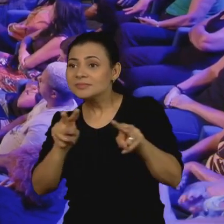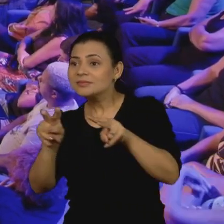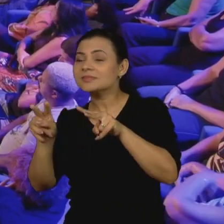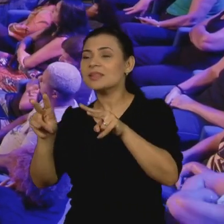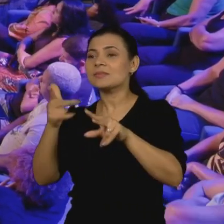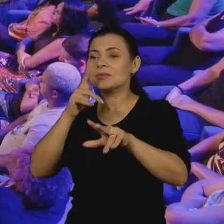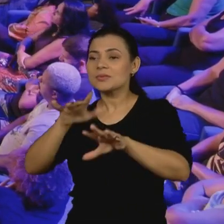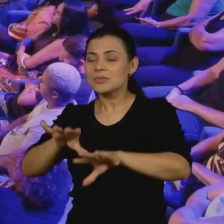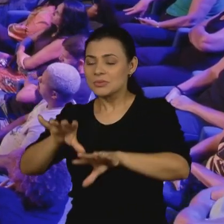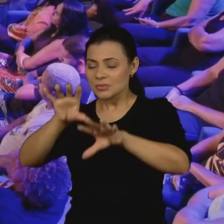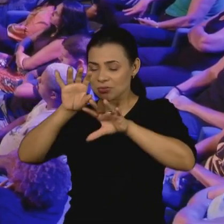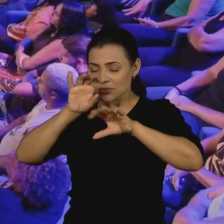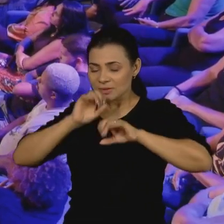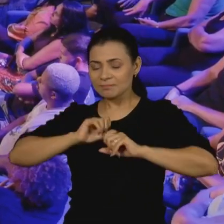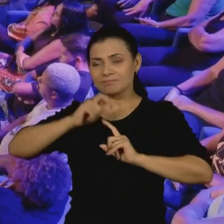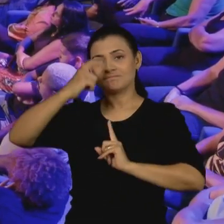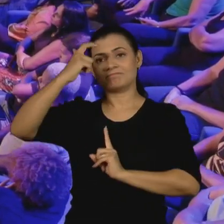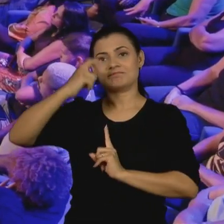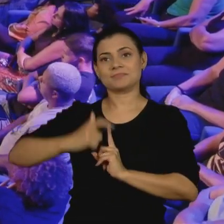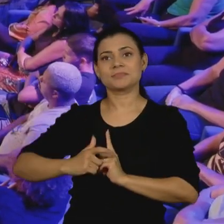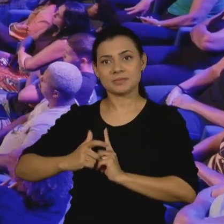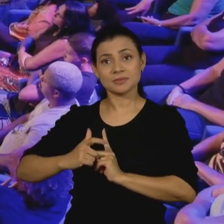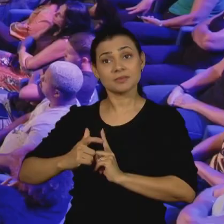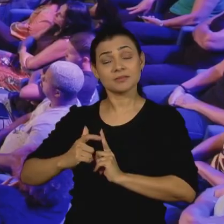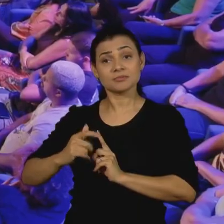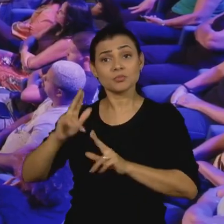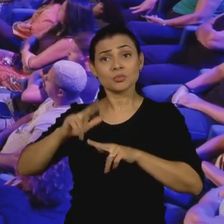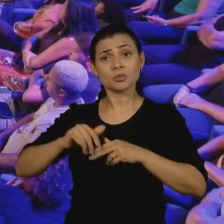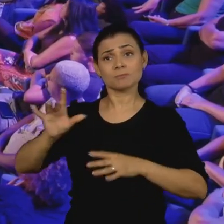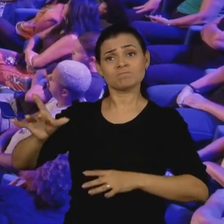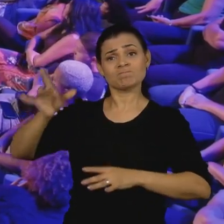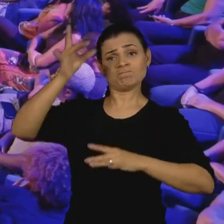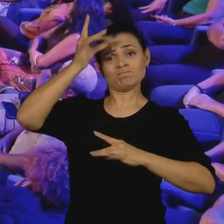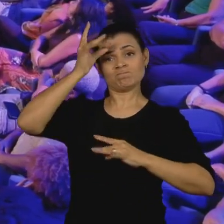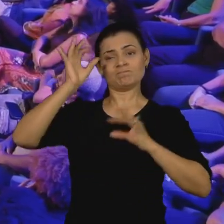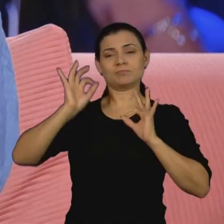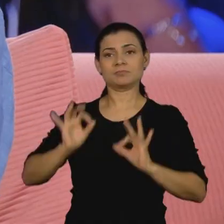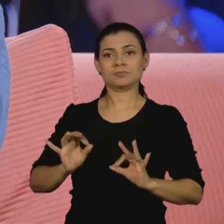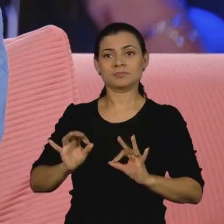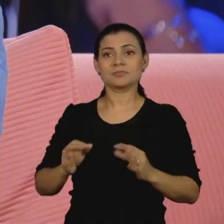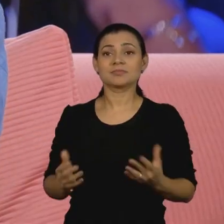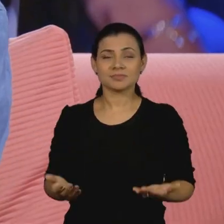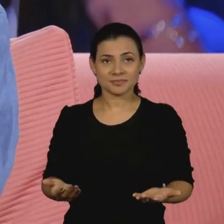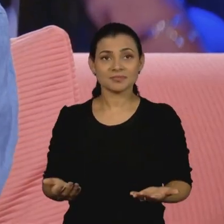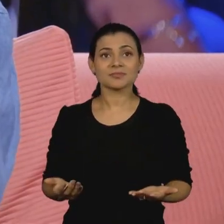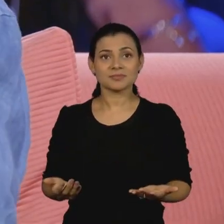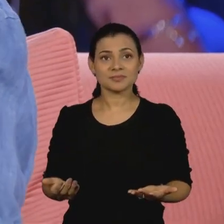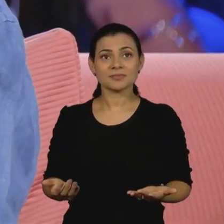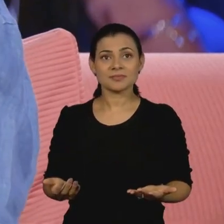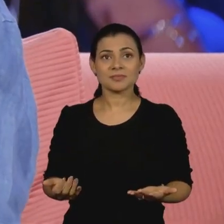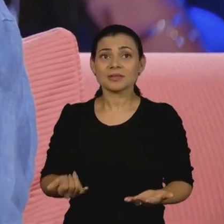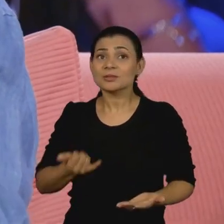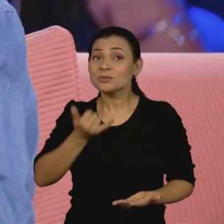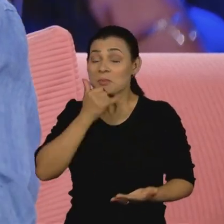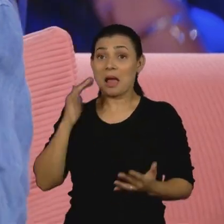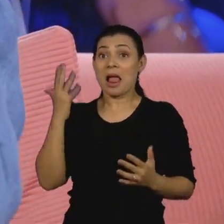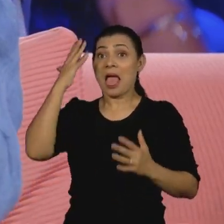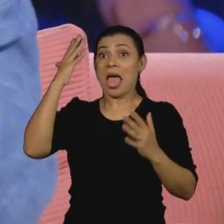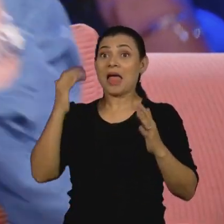ter que interpretar aquele papel. Então, você se coloca na posição daquela pessoa. Desculpe, me empolguei um pouco